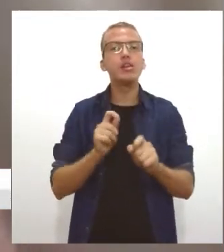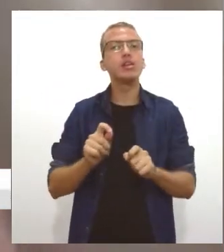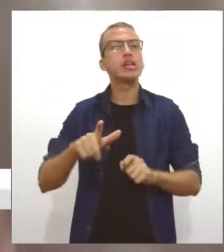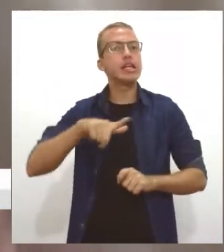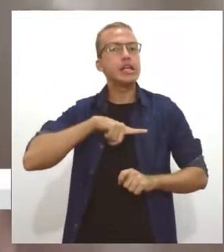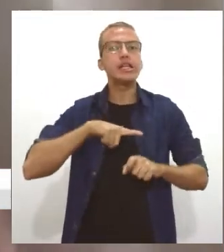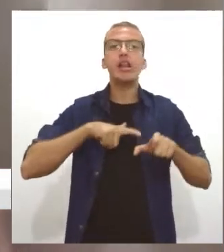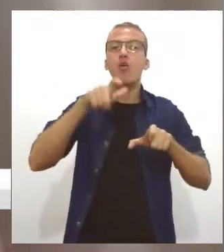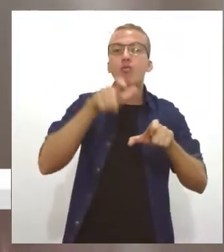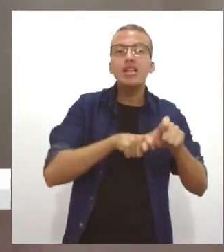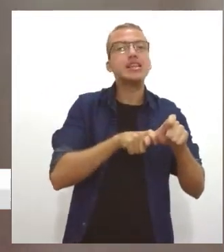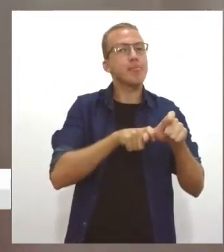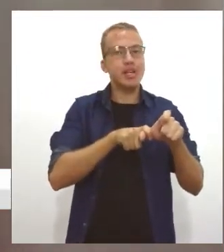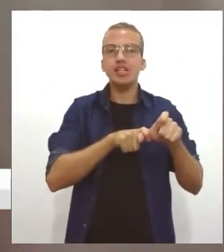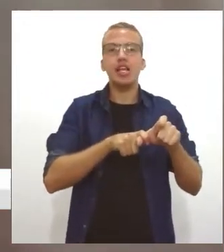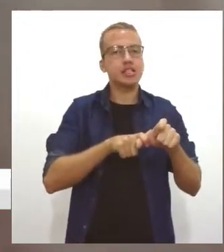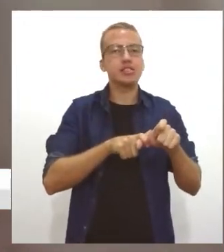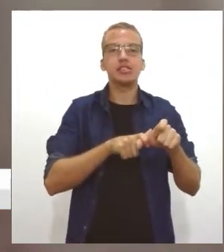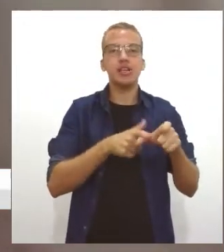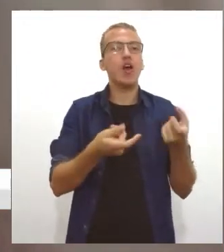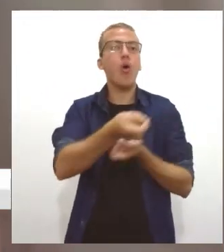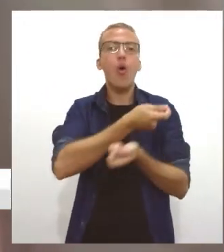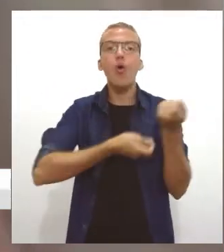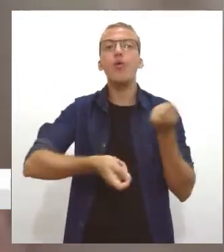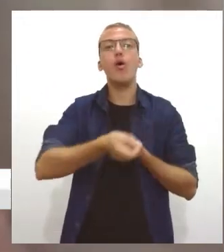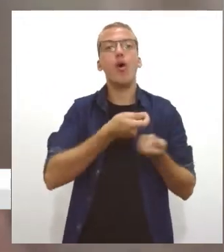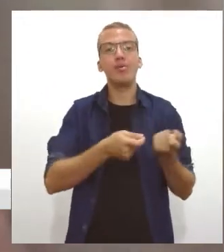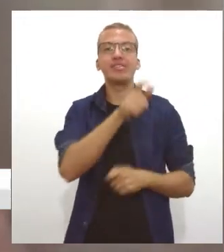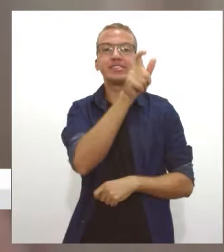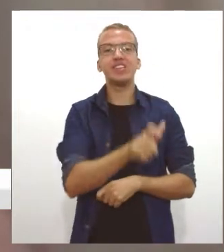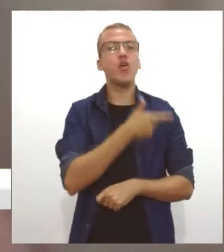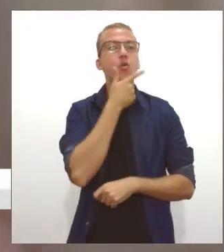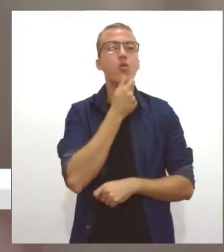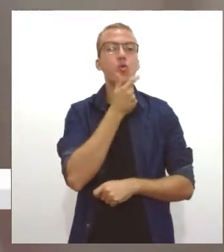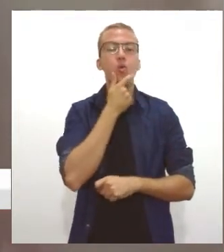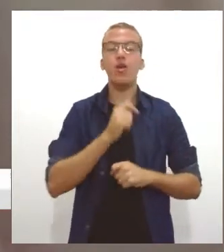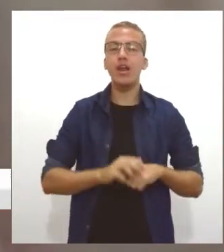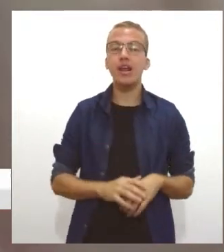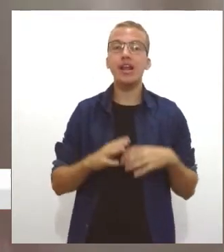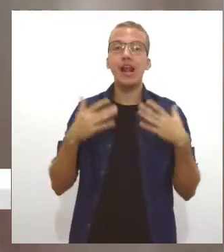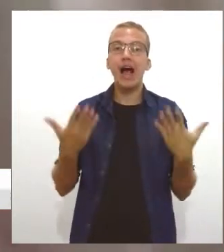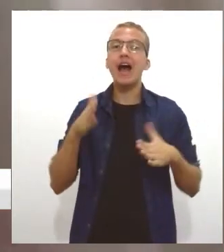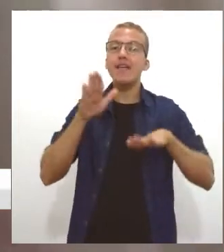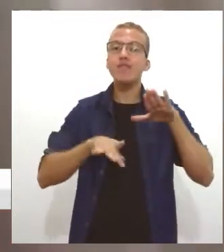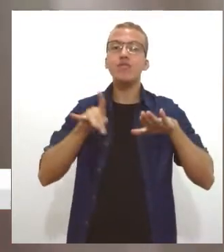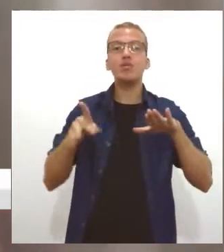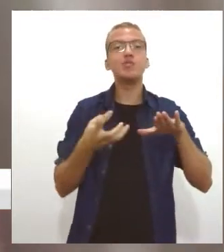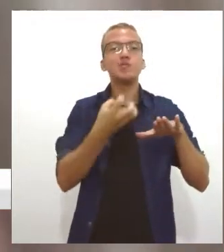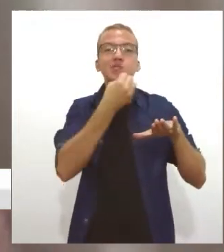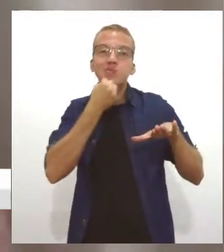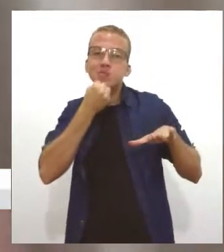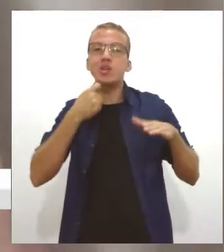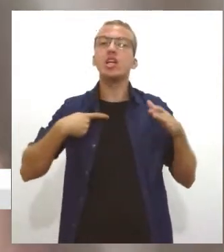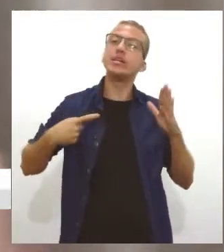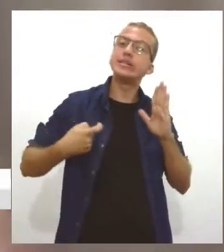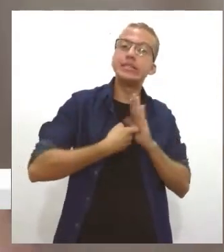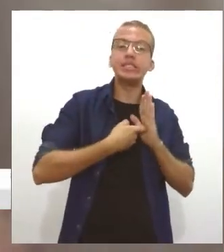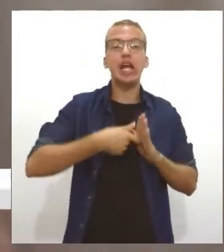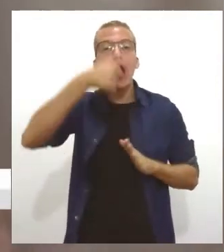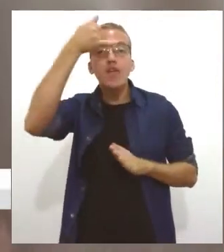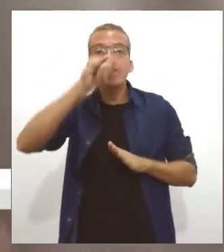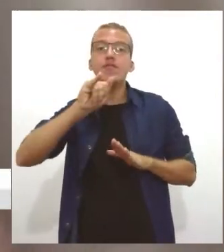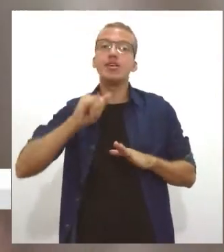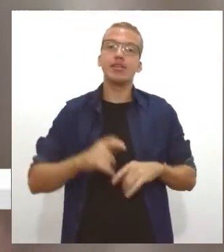do agressor e isso se torna um obstáculo para que ela registre a ocorrência, mas também quando existe